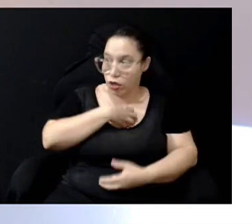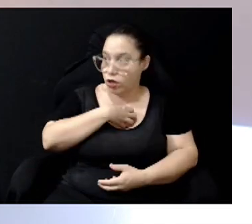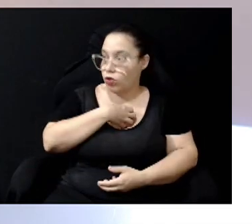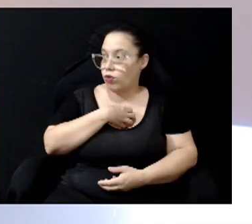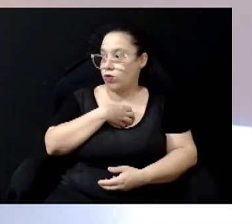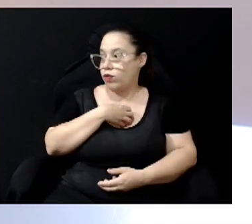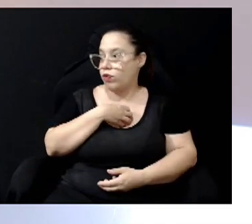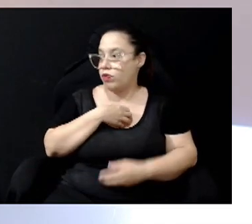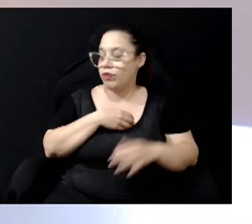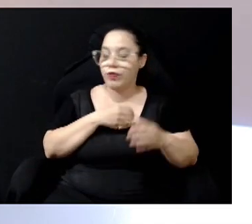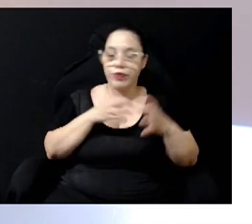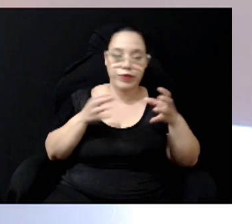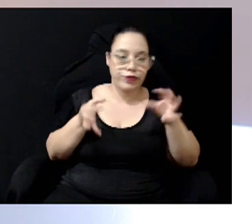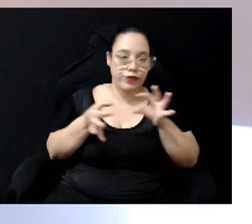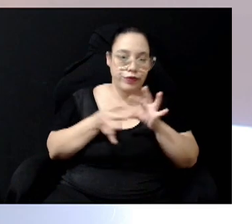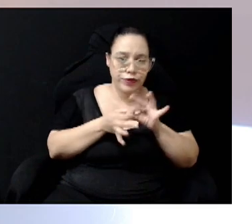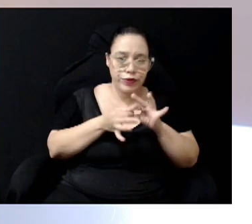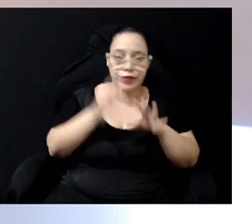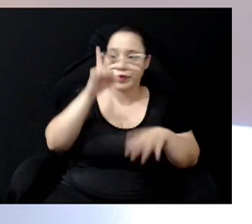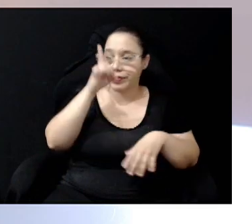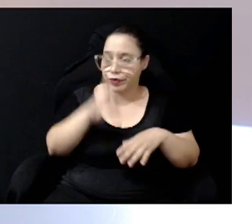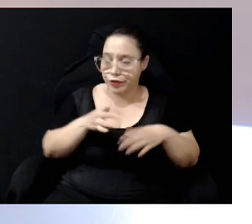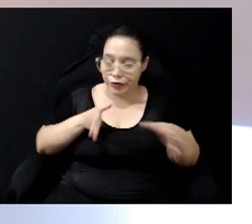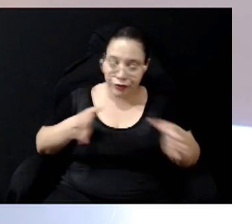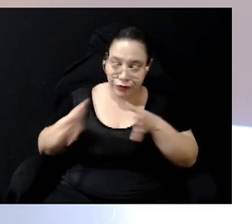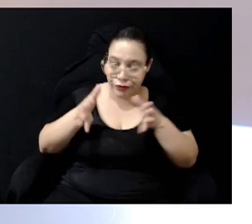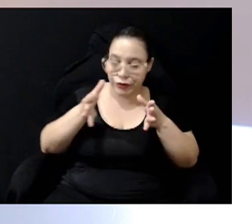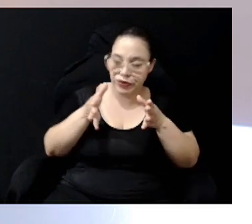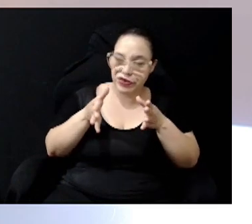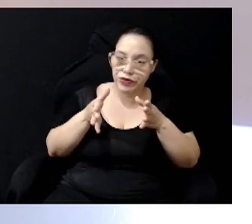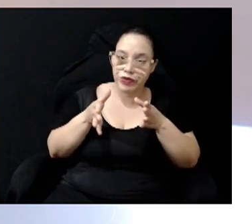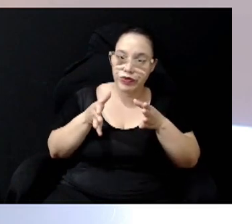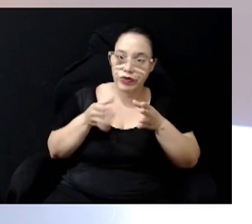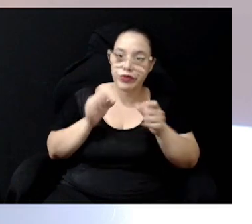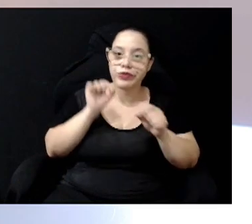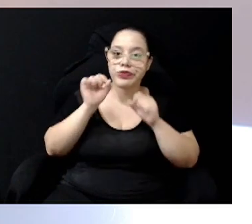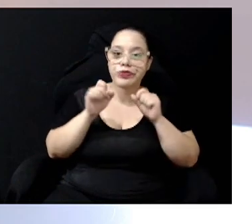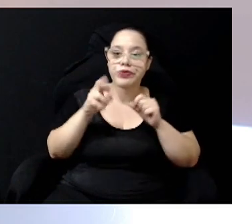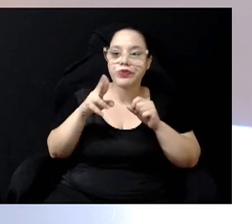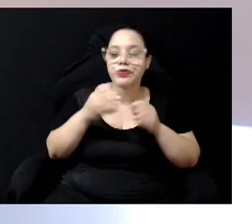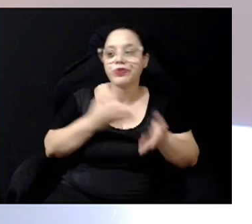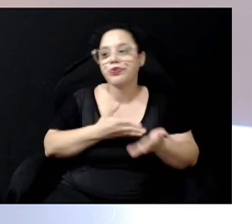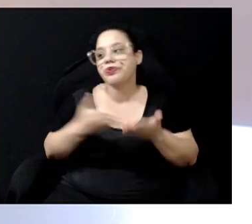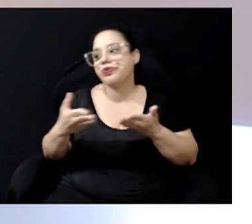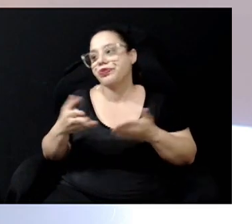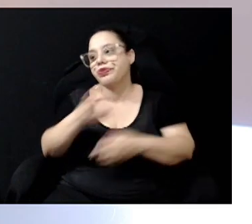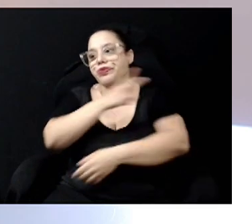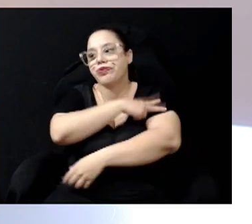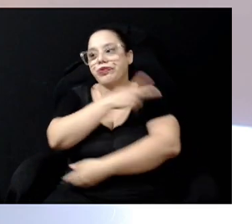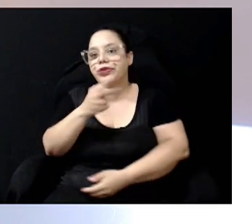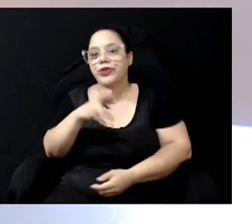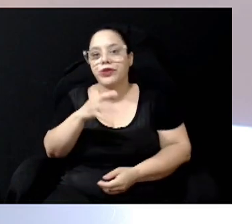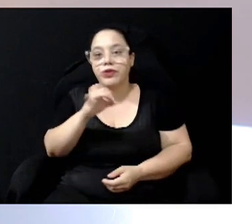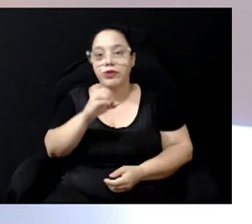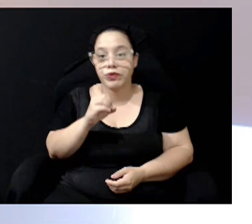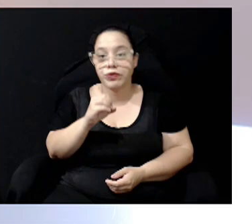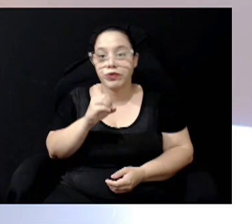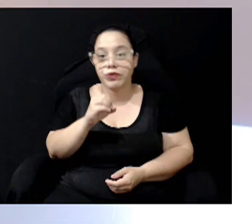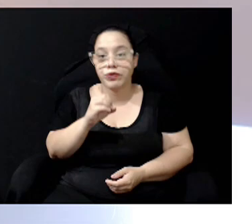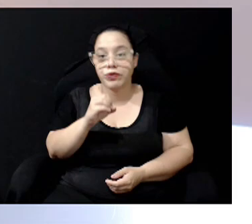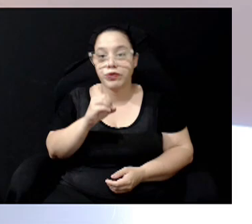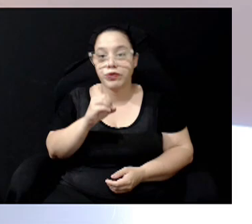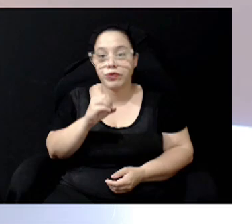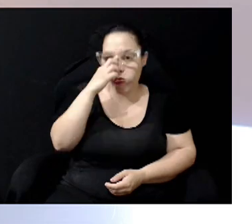totalmente direcionada com o que o tutor vai fazer a partir do que ele percebeu na constelação. Mas eu tenho assim, muitos e